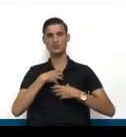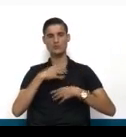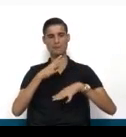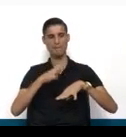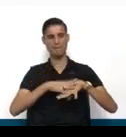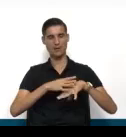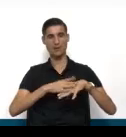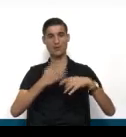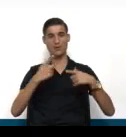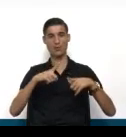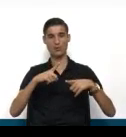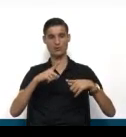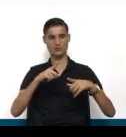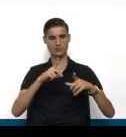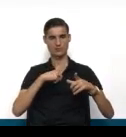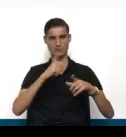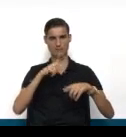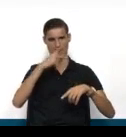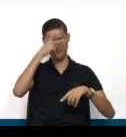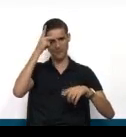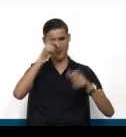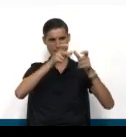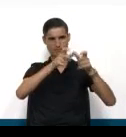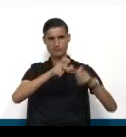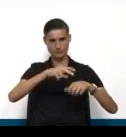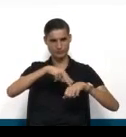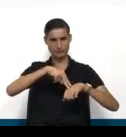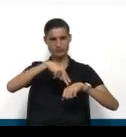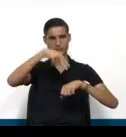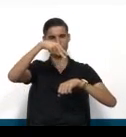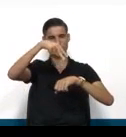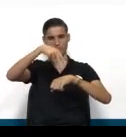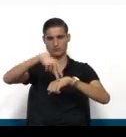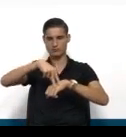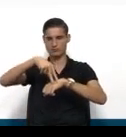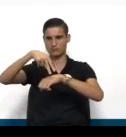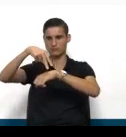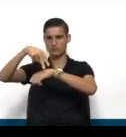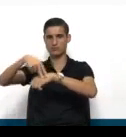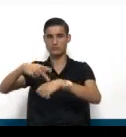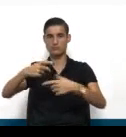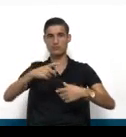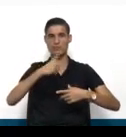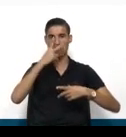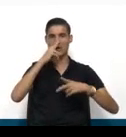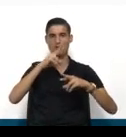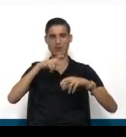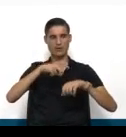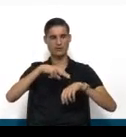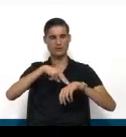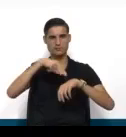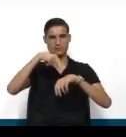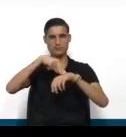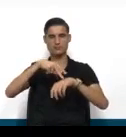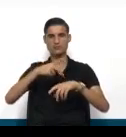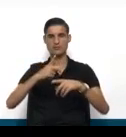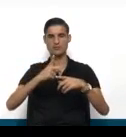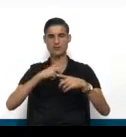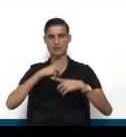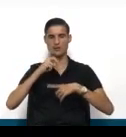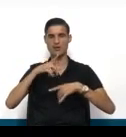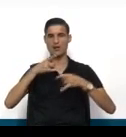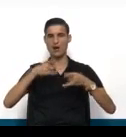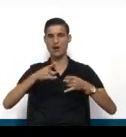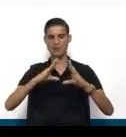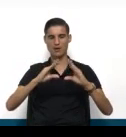matemático onde esse bonequinho, né, ele pula numa superfície parecida com uma cama elástica. E aí, como é que nós fazemos